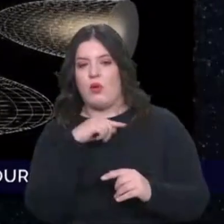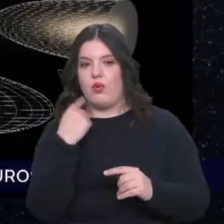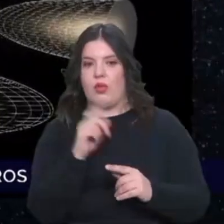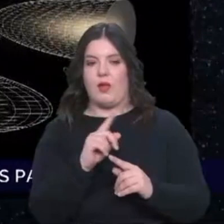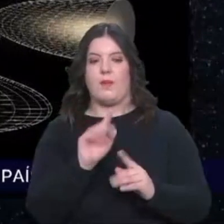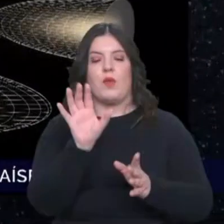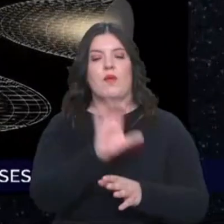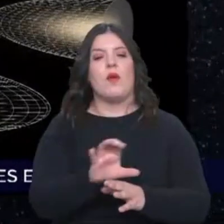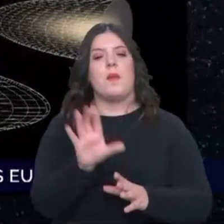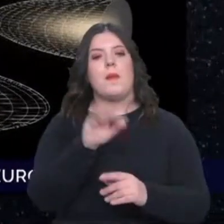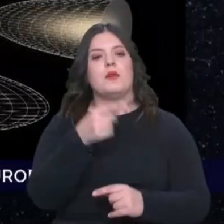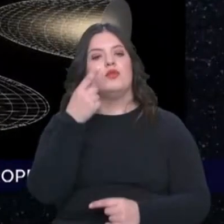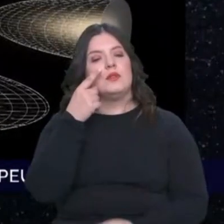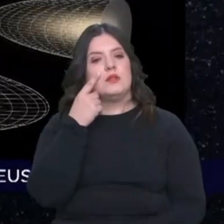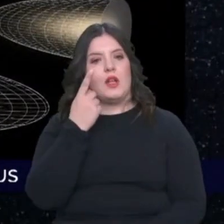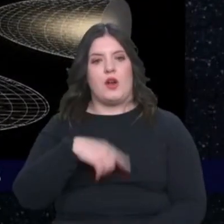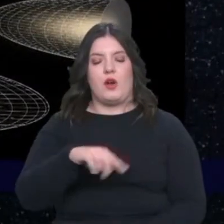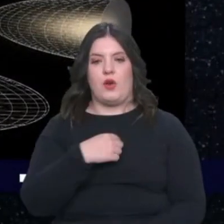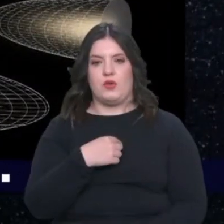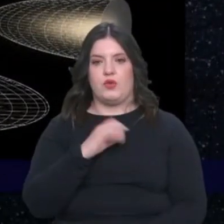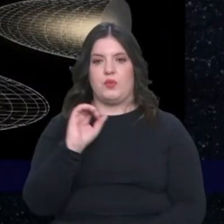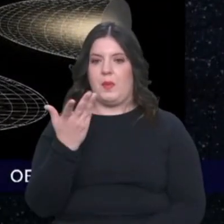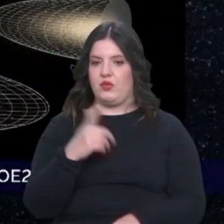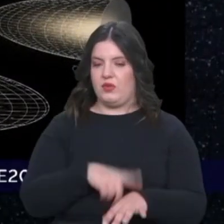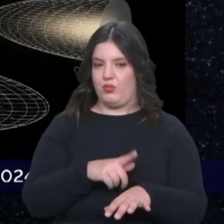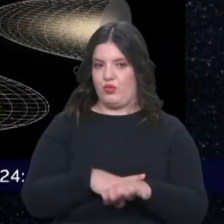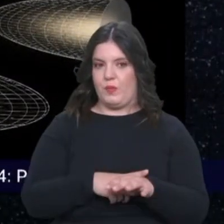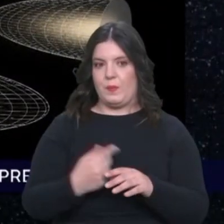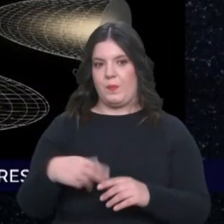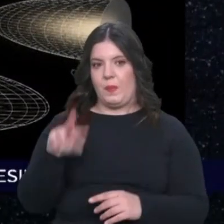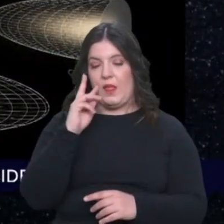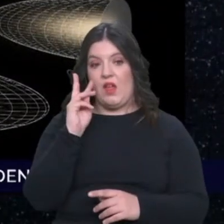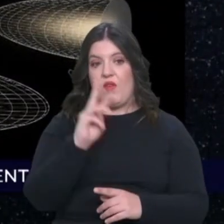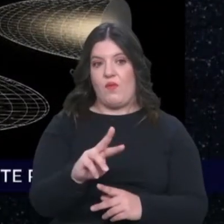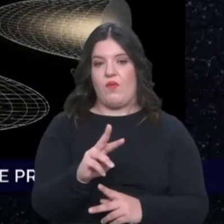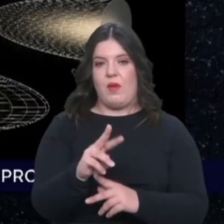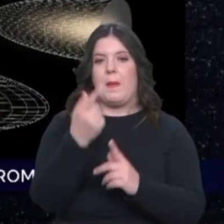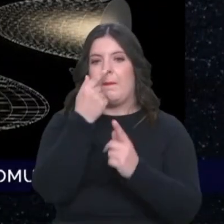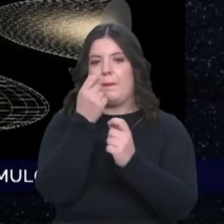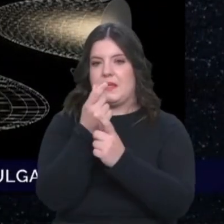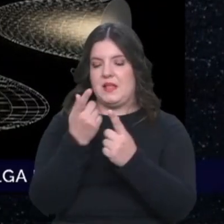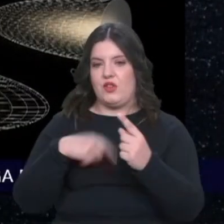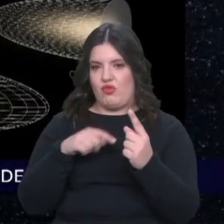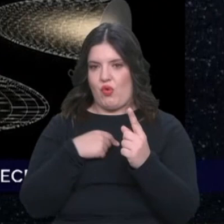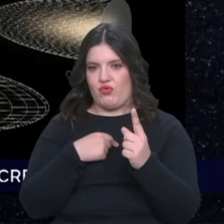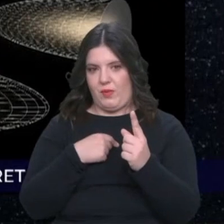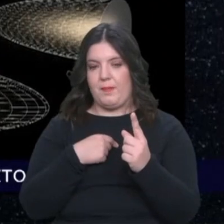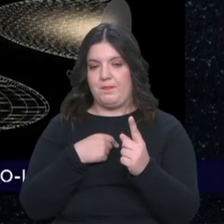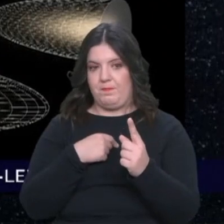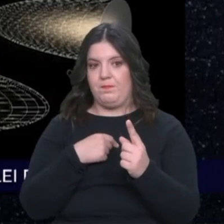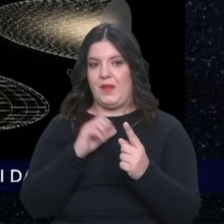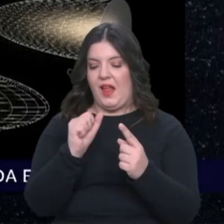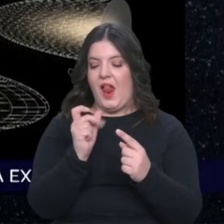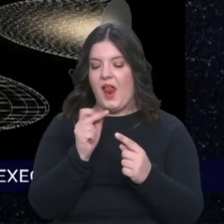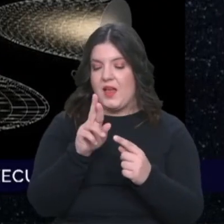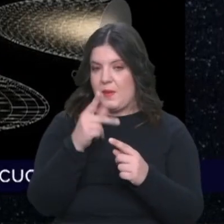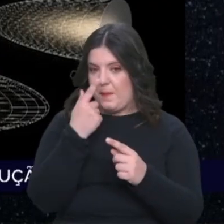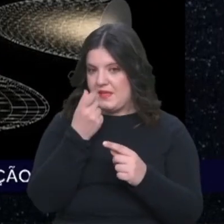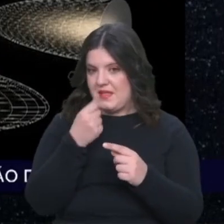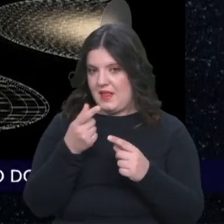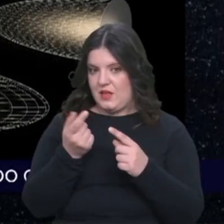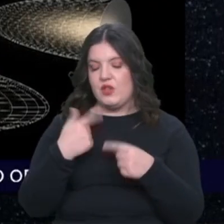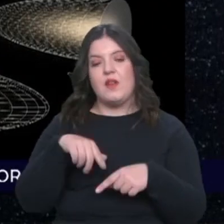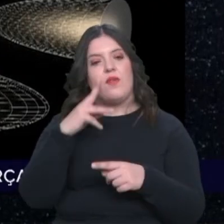maneira então mais fácil de conhecer a nossa galáxia nos primeiros tempos? É olhar precisamente para galáxias parecidas com a nossa, mas vê-las